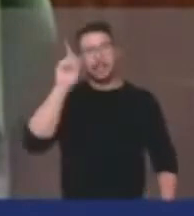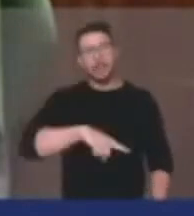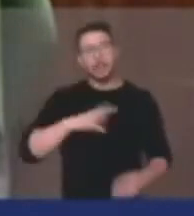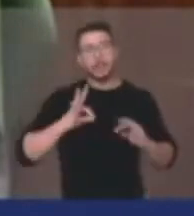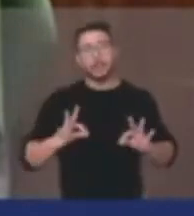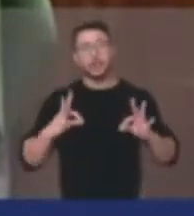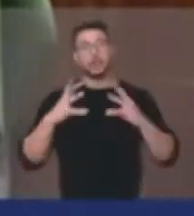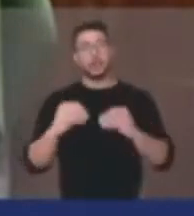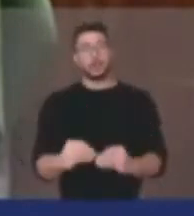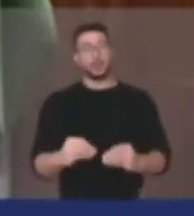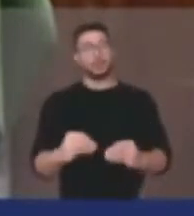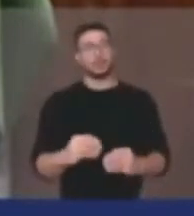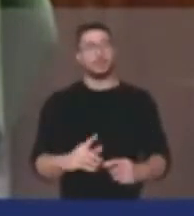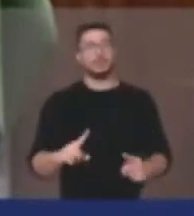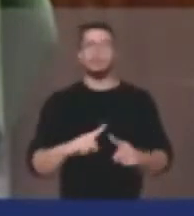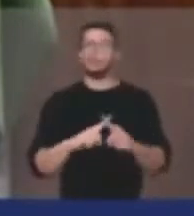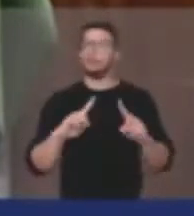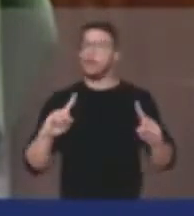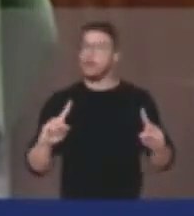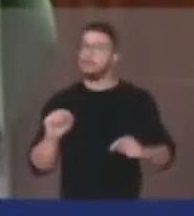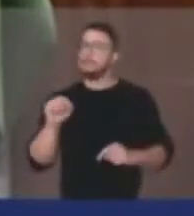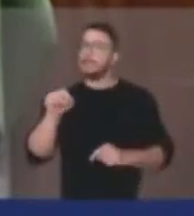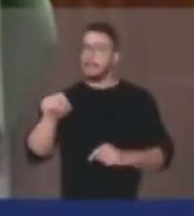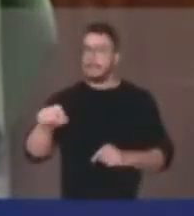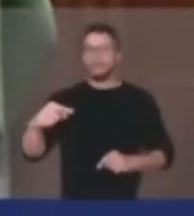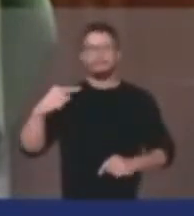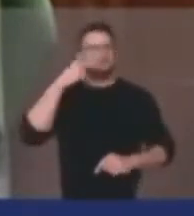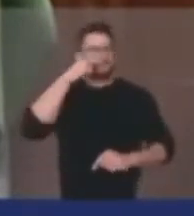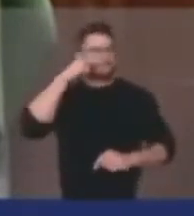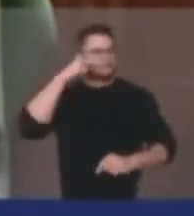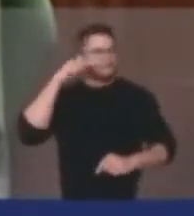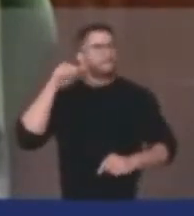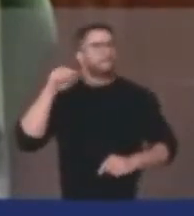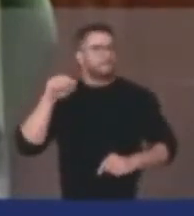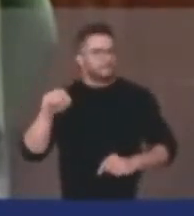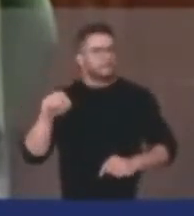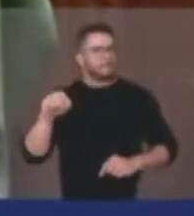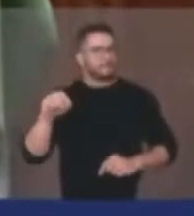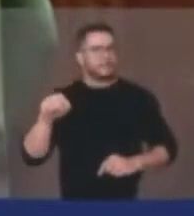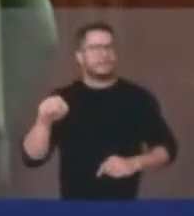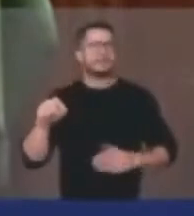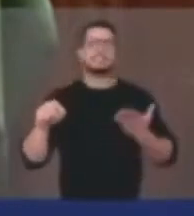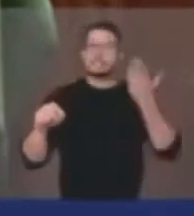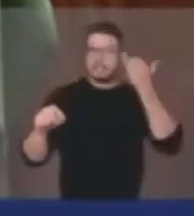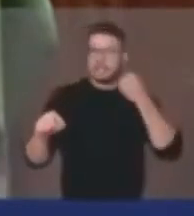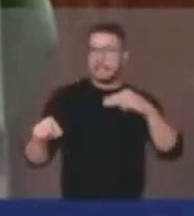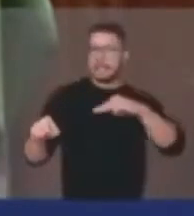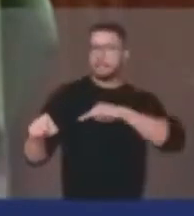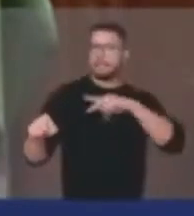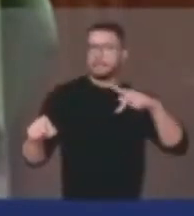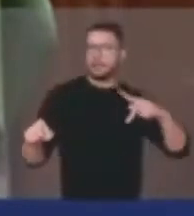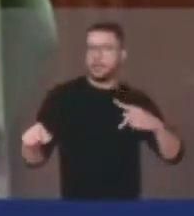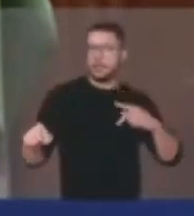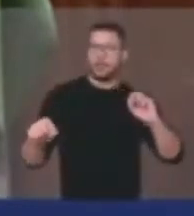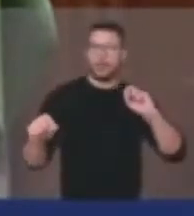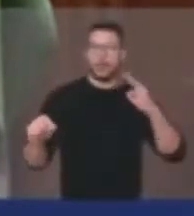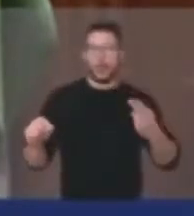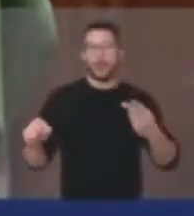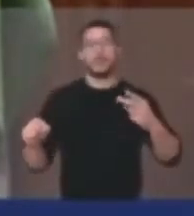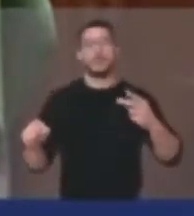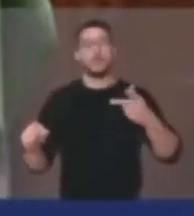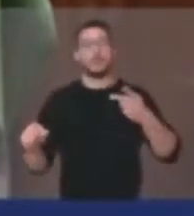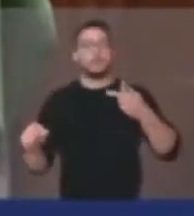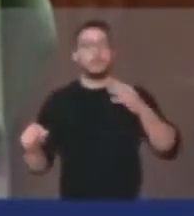mas que ele, mesmo que o Ministério Público, mesmo que a Polícia Federal considerasse que aquela delação